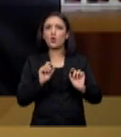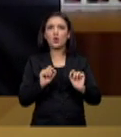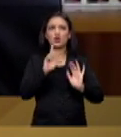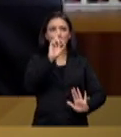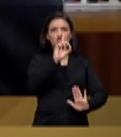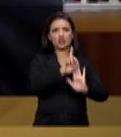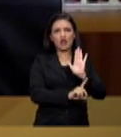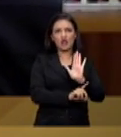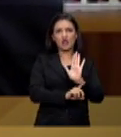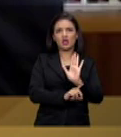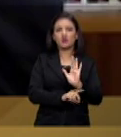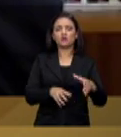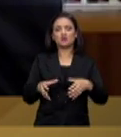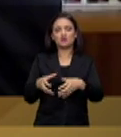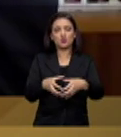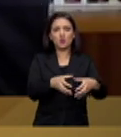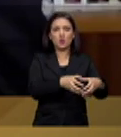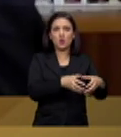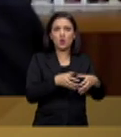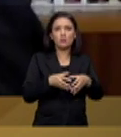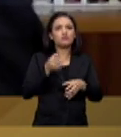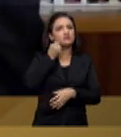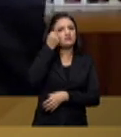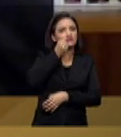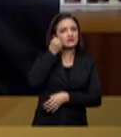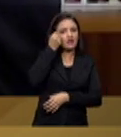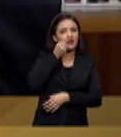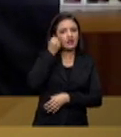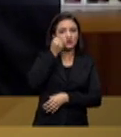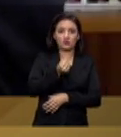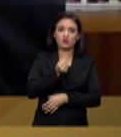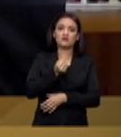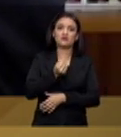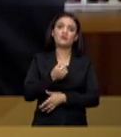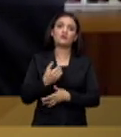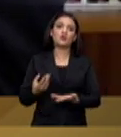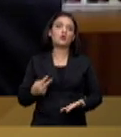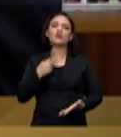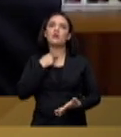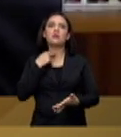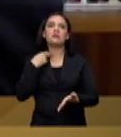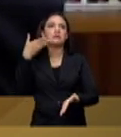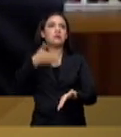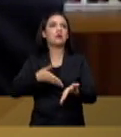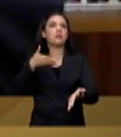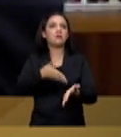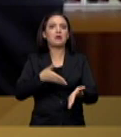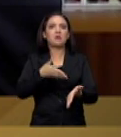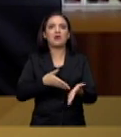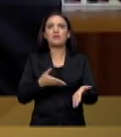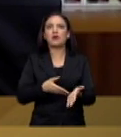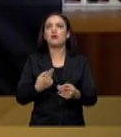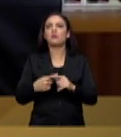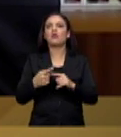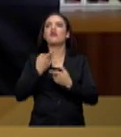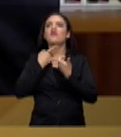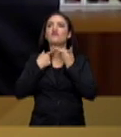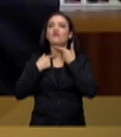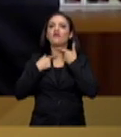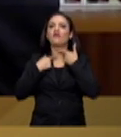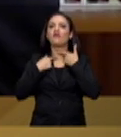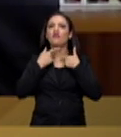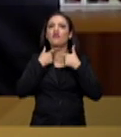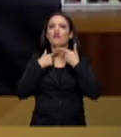minorias parlamentares, não podendo ser obstaculizada a instalação pela vontade